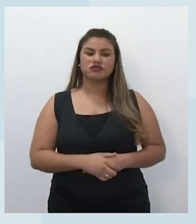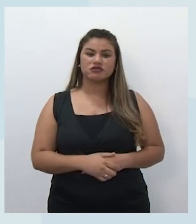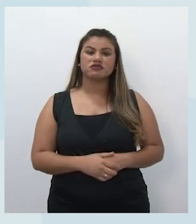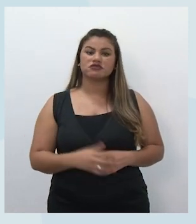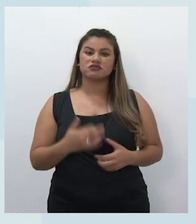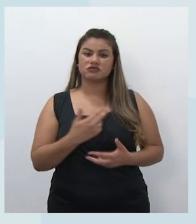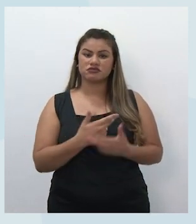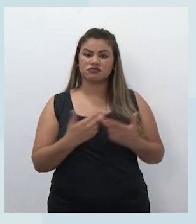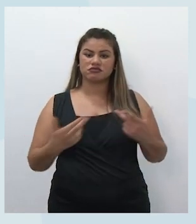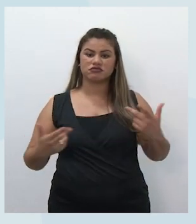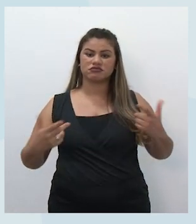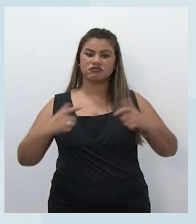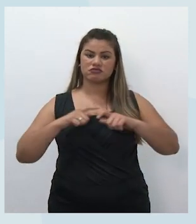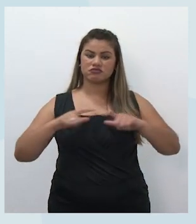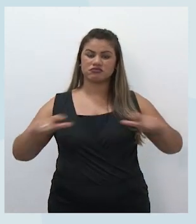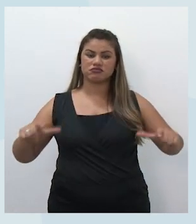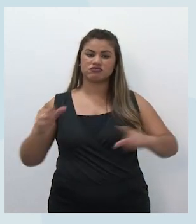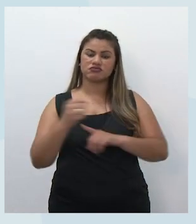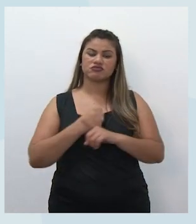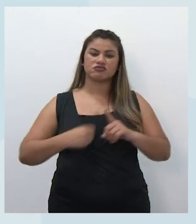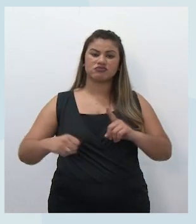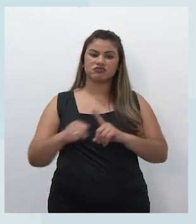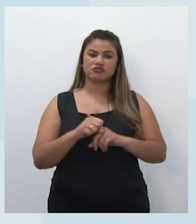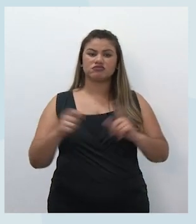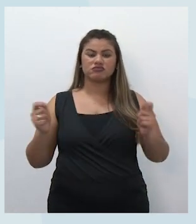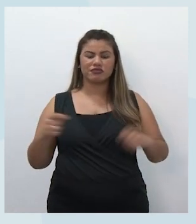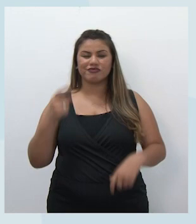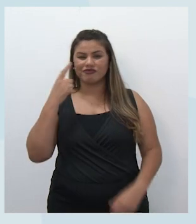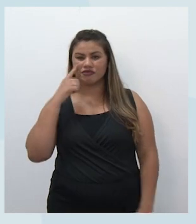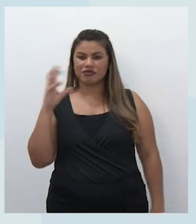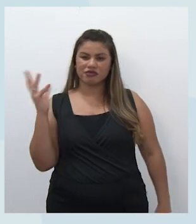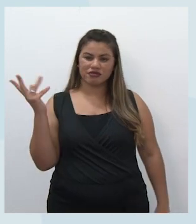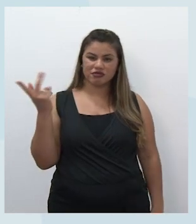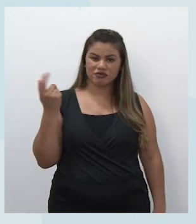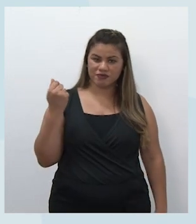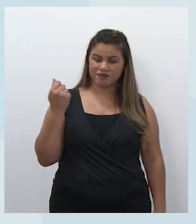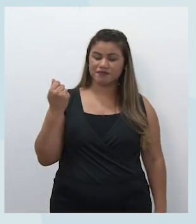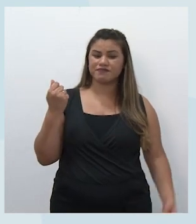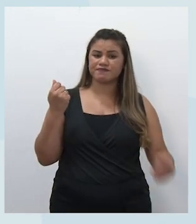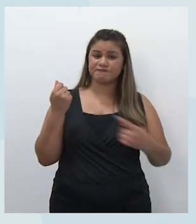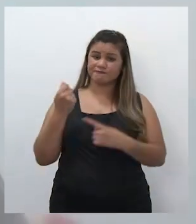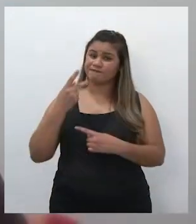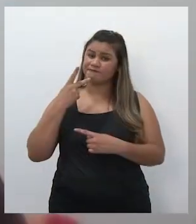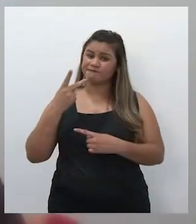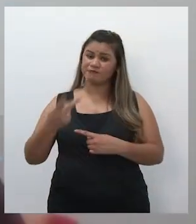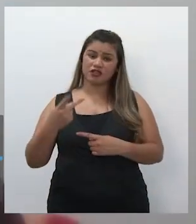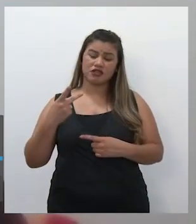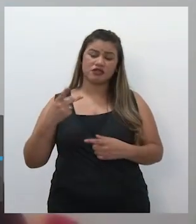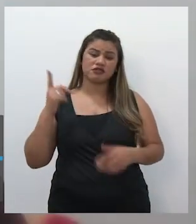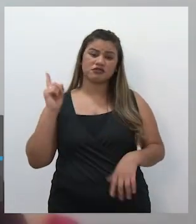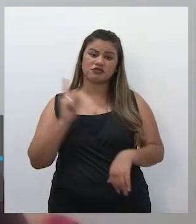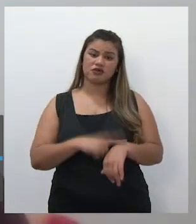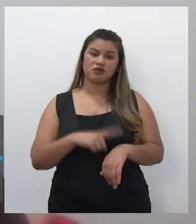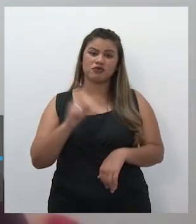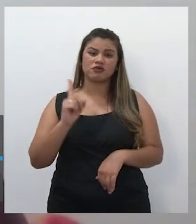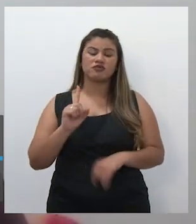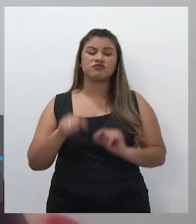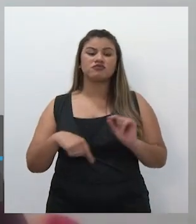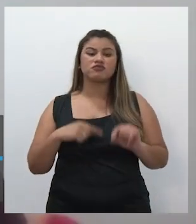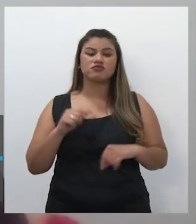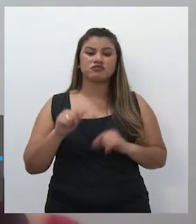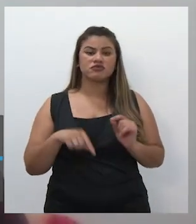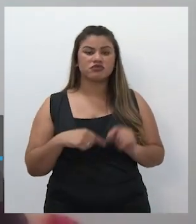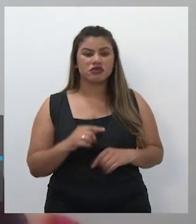de participação social do aluno. Então, você veja que é uma competência. Quando a gente fala de competência, automaticamente a gente tem dentro dela